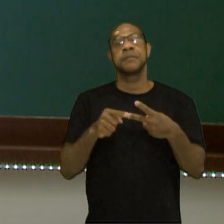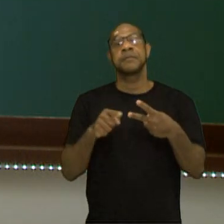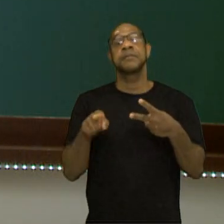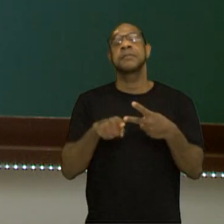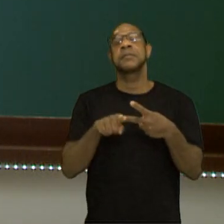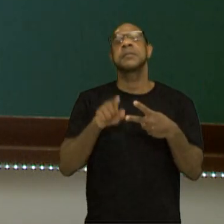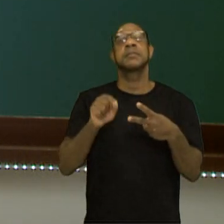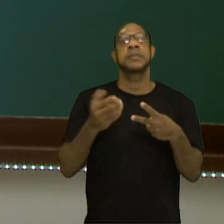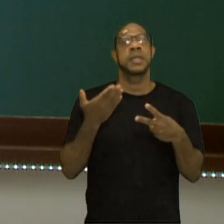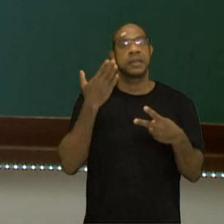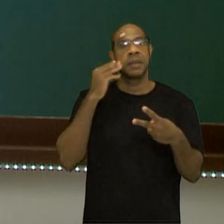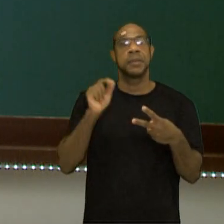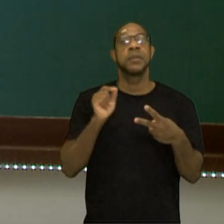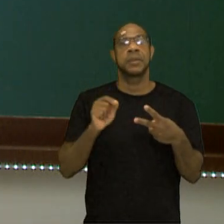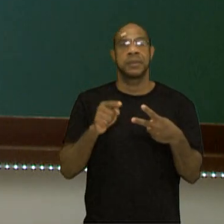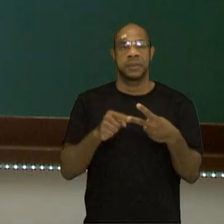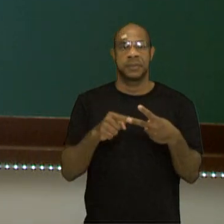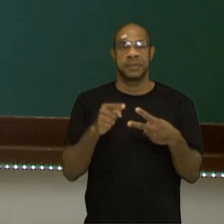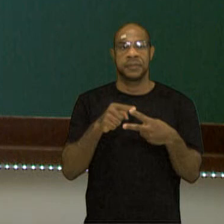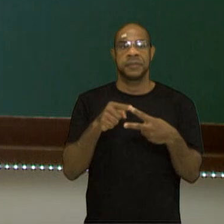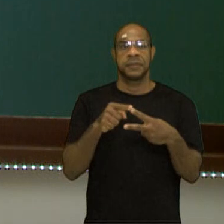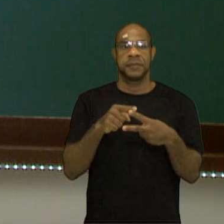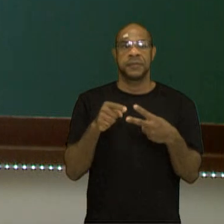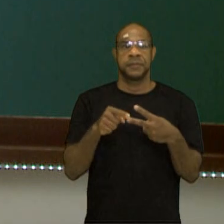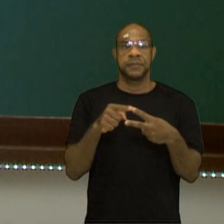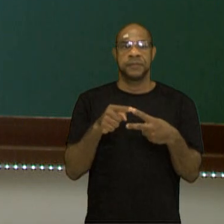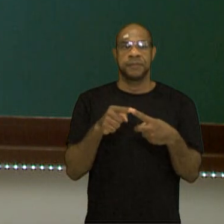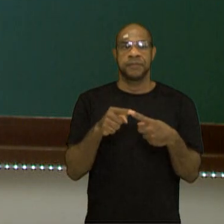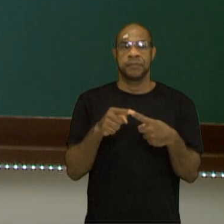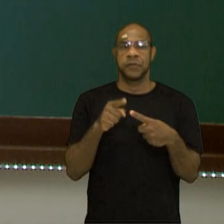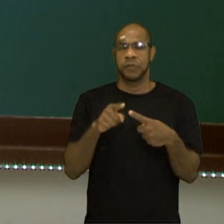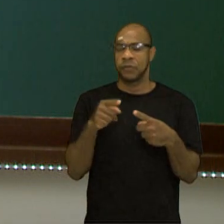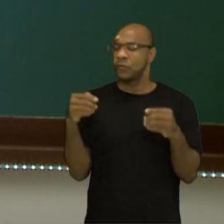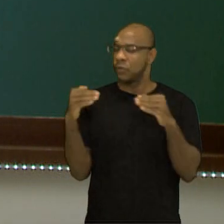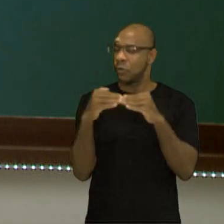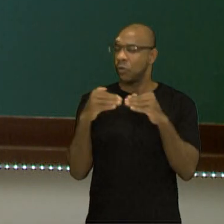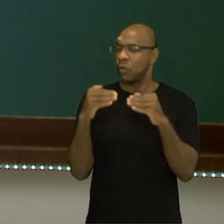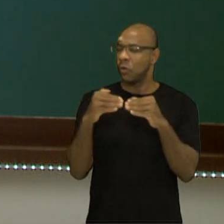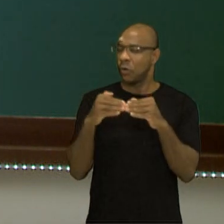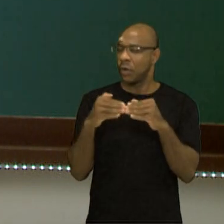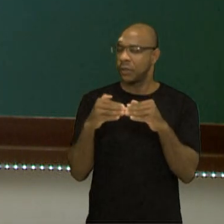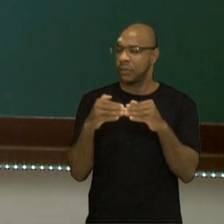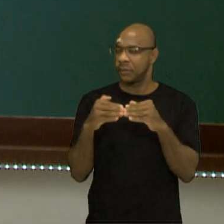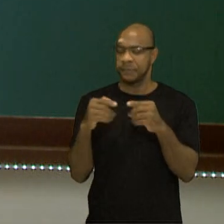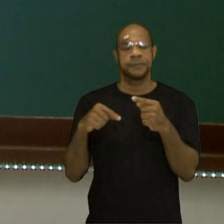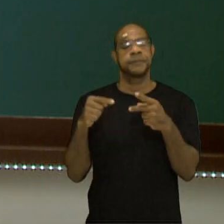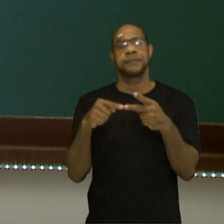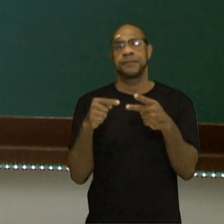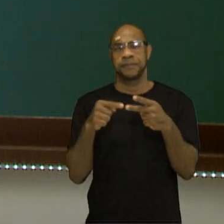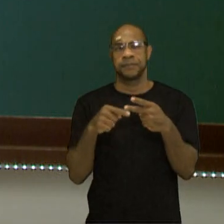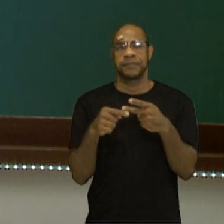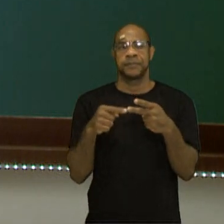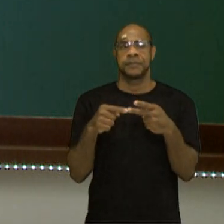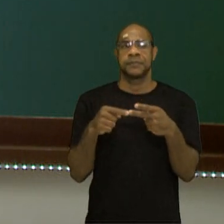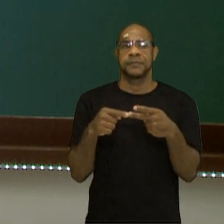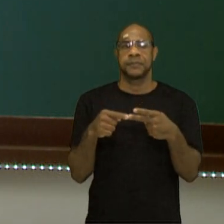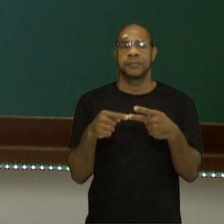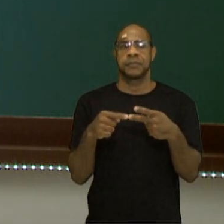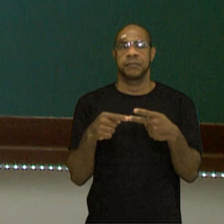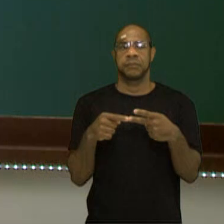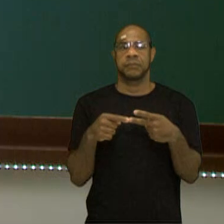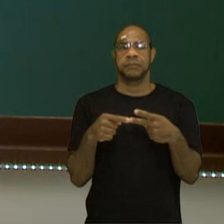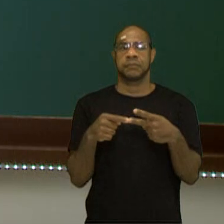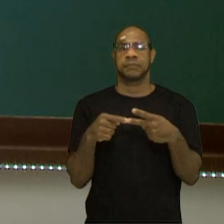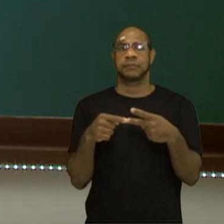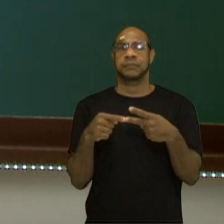aí eu quero saber, do you agree with Unesco? Você concorda com isso que foi dito? Does the press in Brazil need